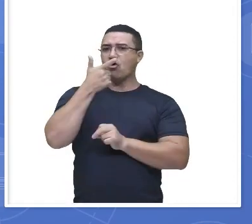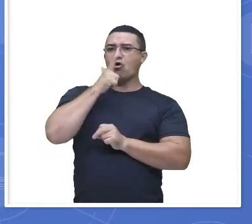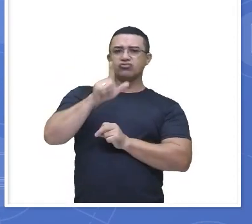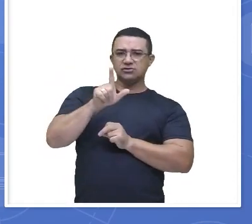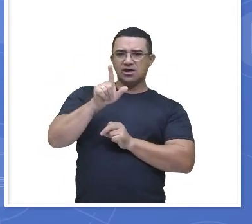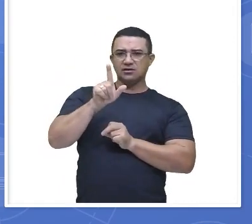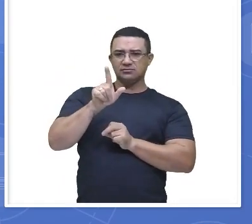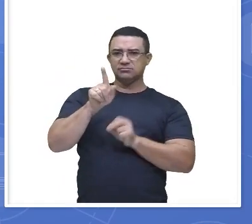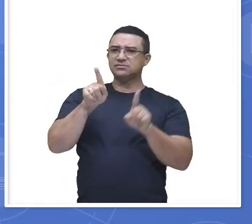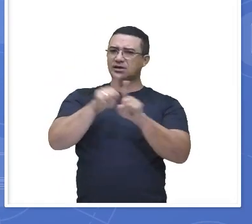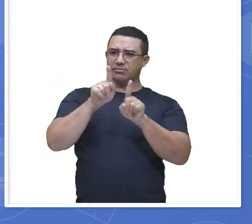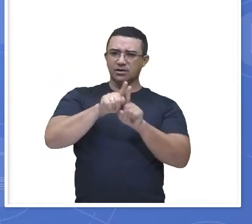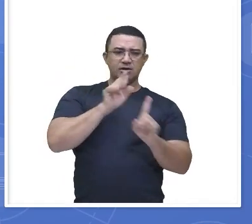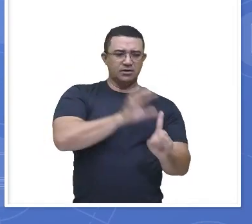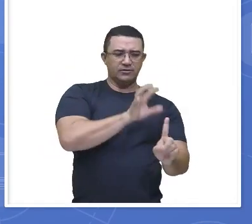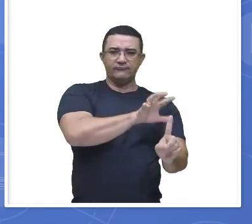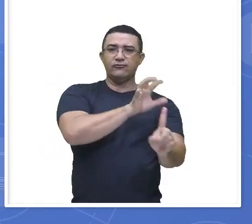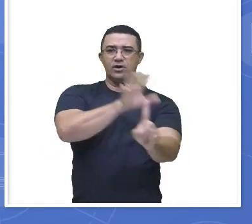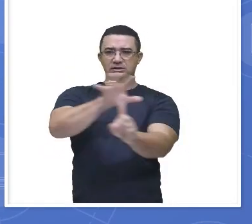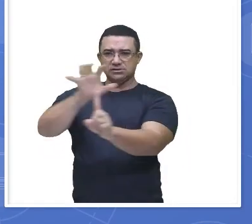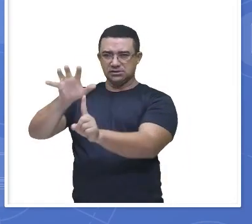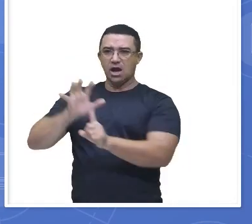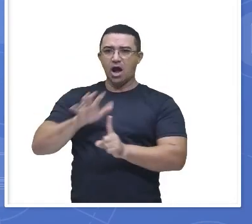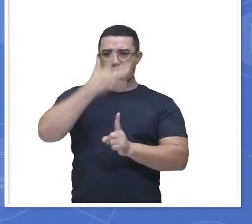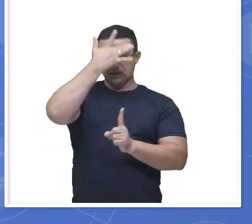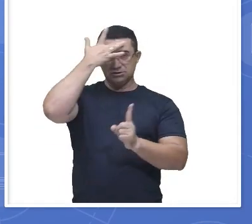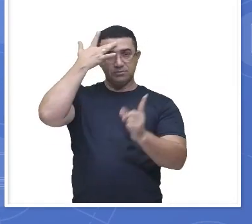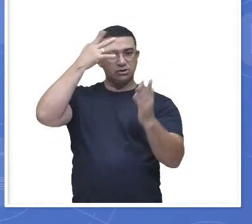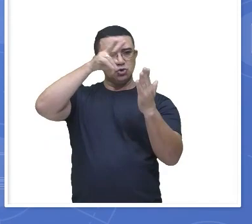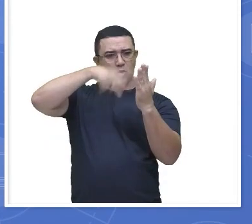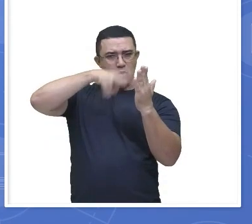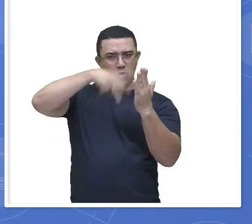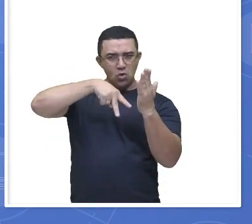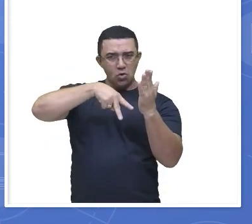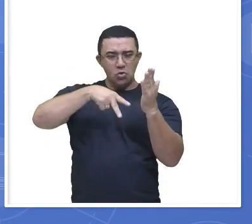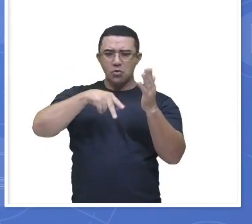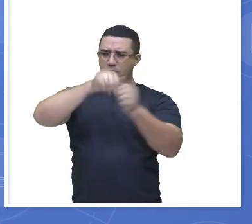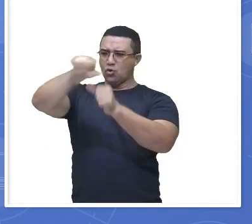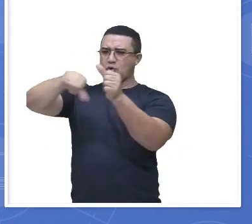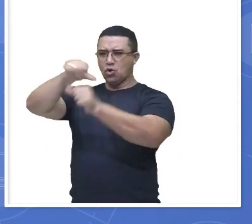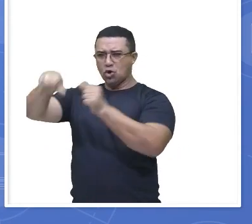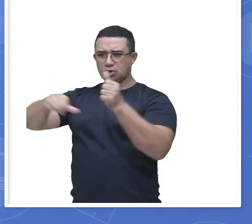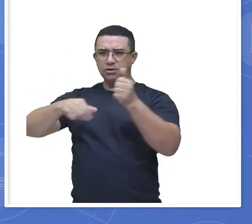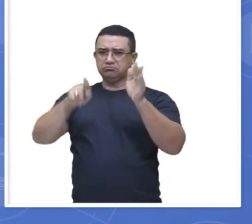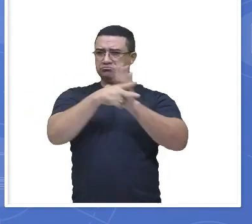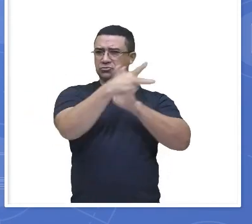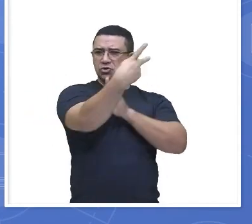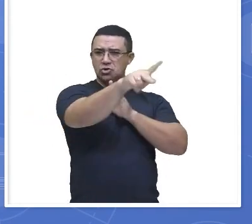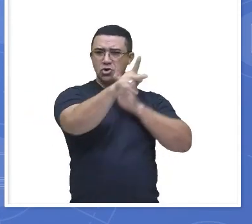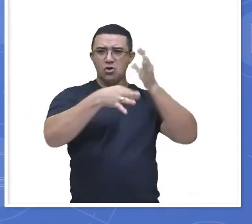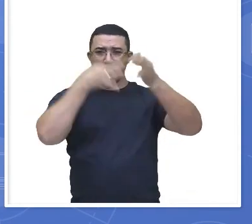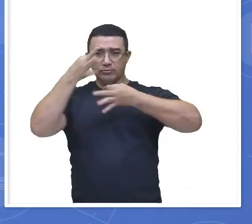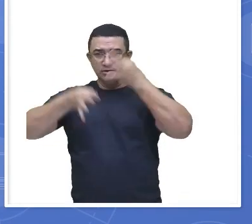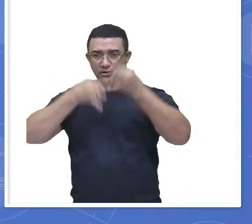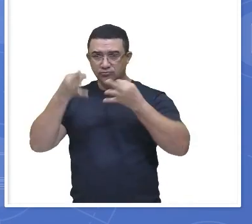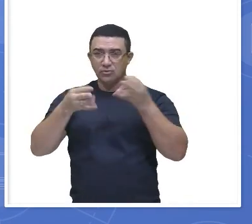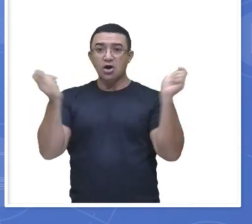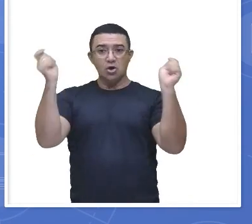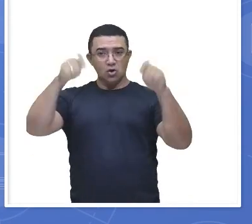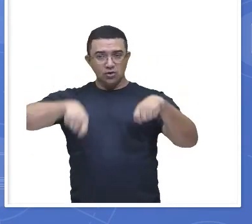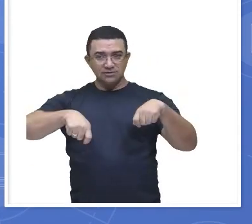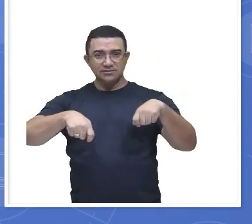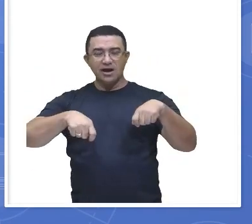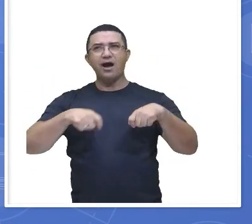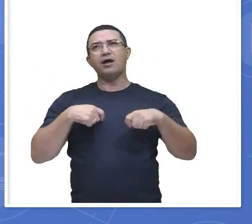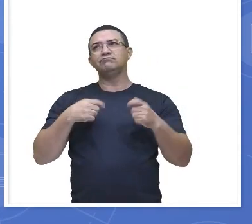fazer o quê? Consegue com que o leitor mude a sua opinião, consegue fazer com que o leitor possa, antes eu